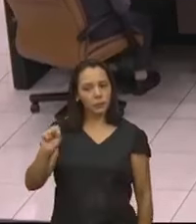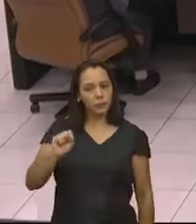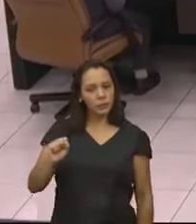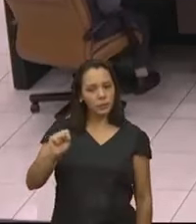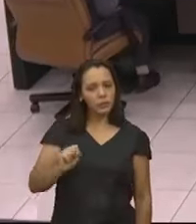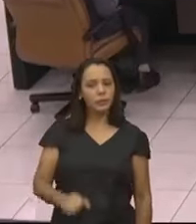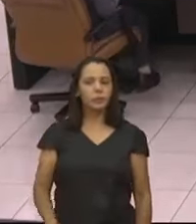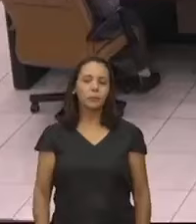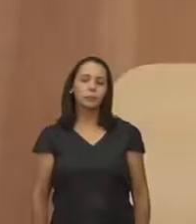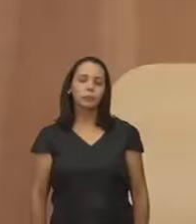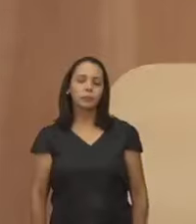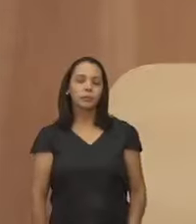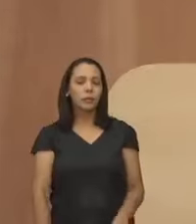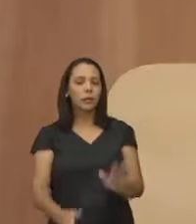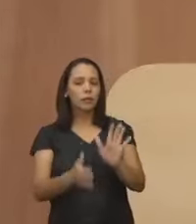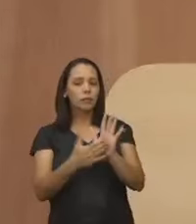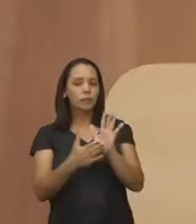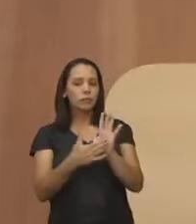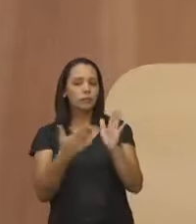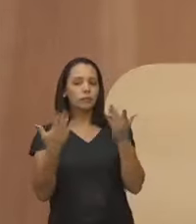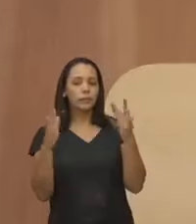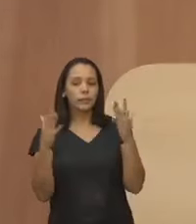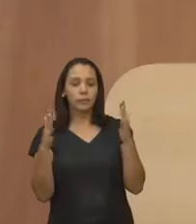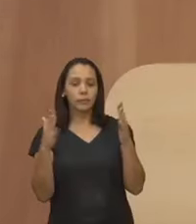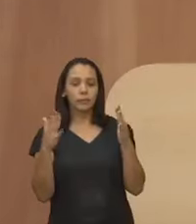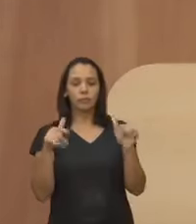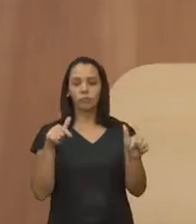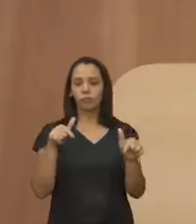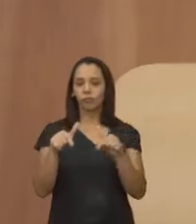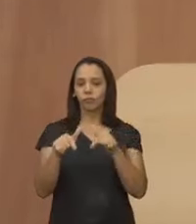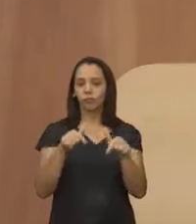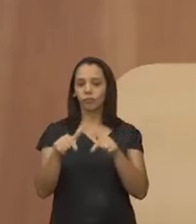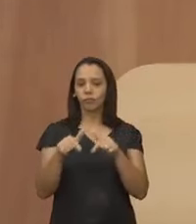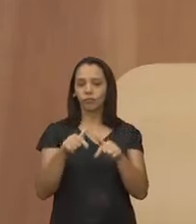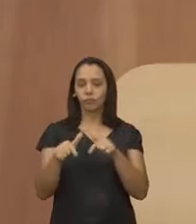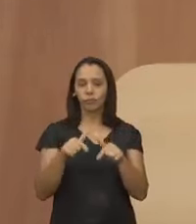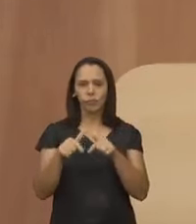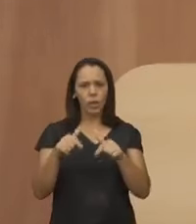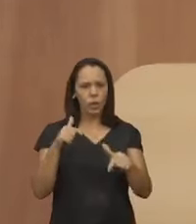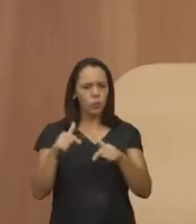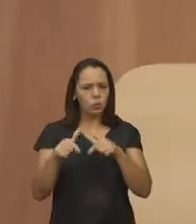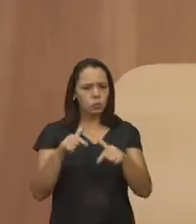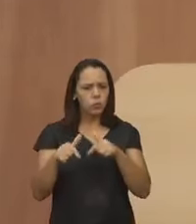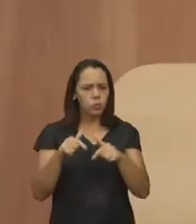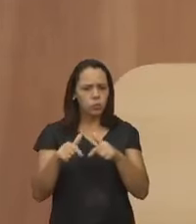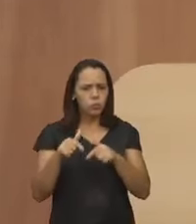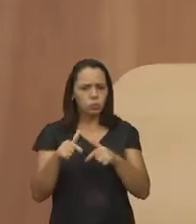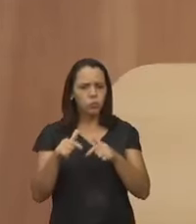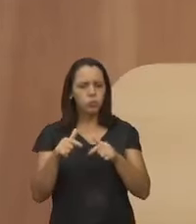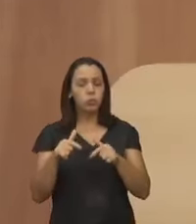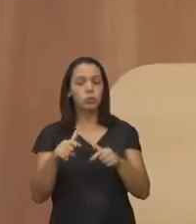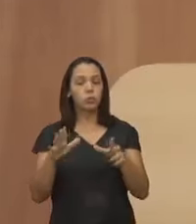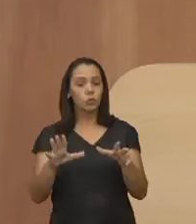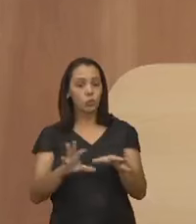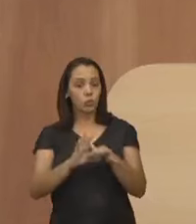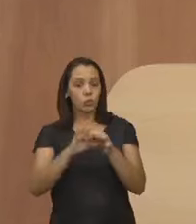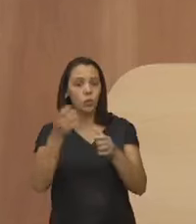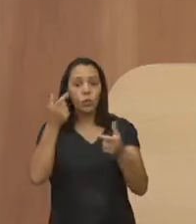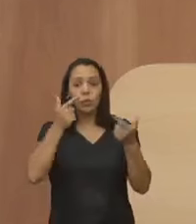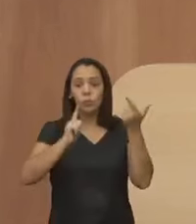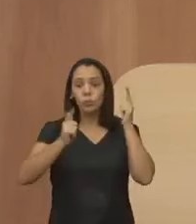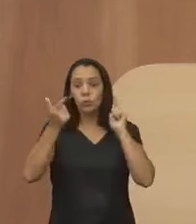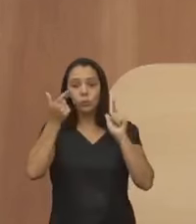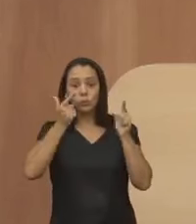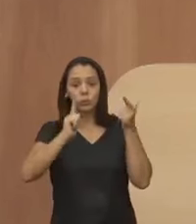Quero parabenizá-los pelo trabalho incansável, pela união e pelas conquistas que vocês